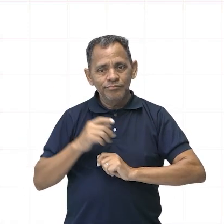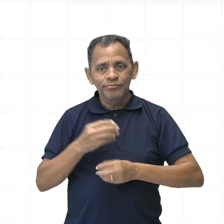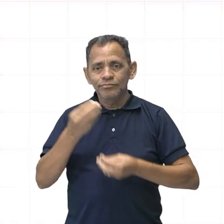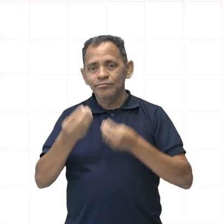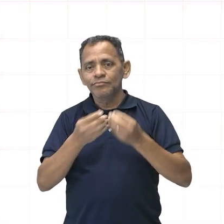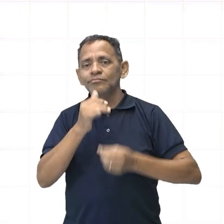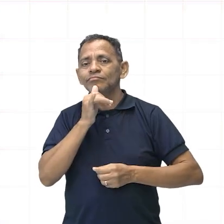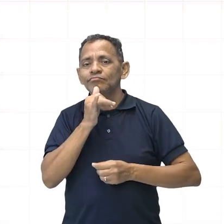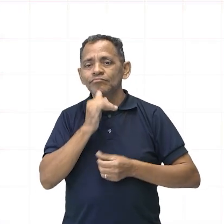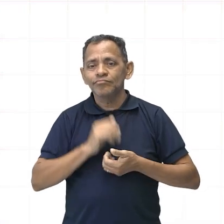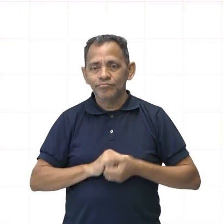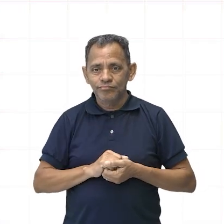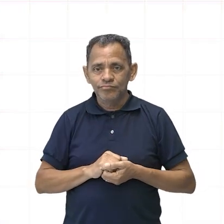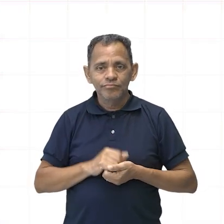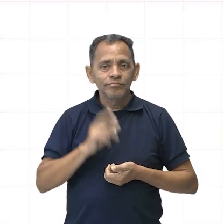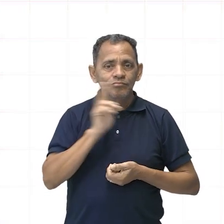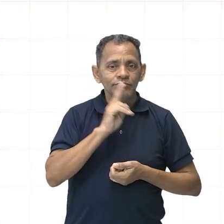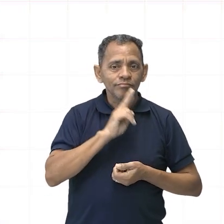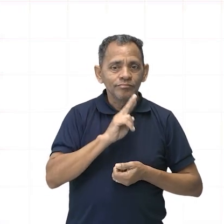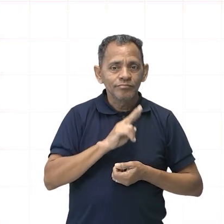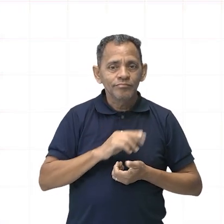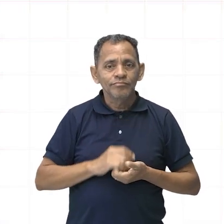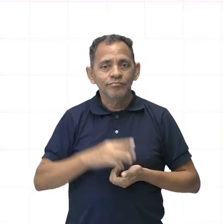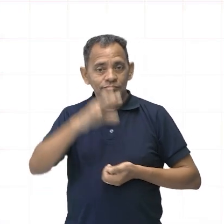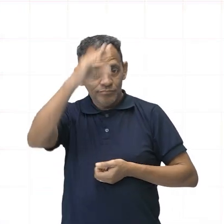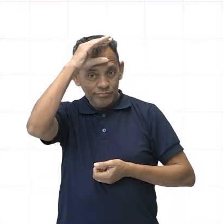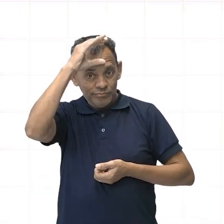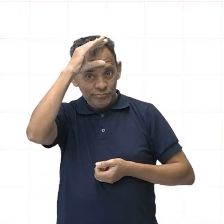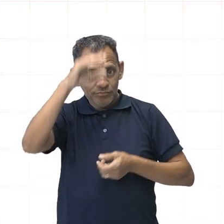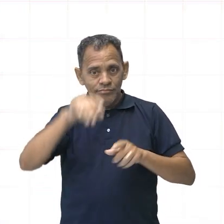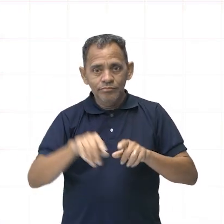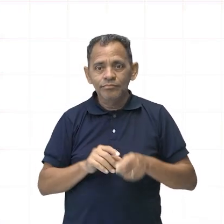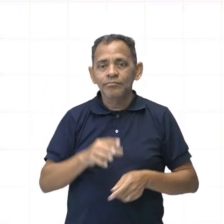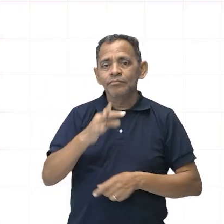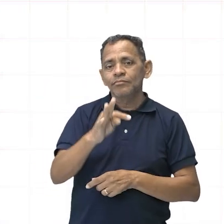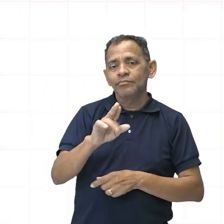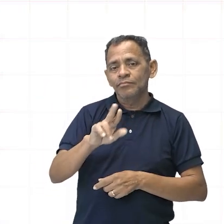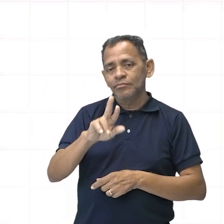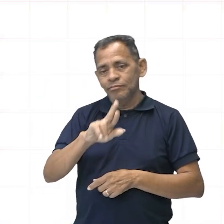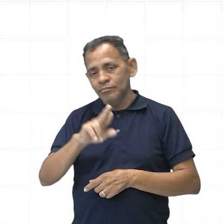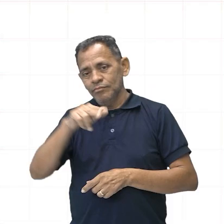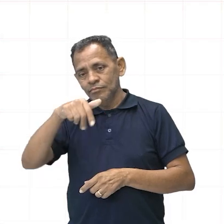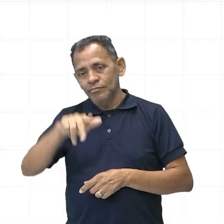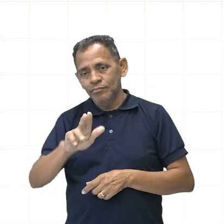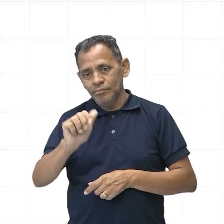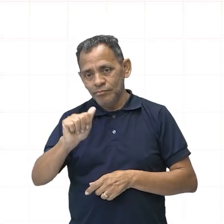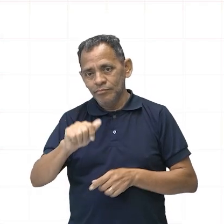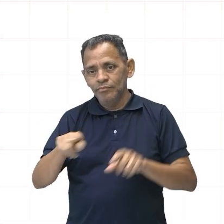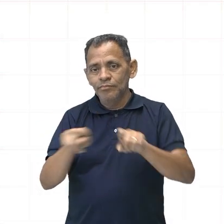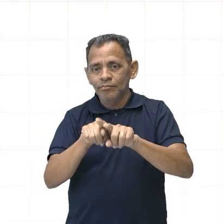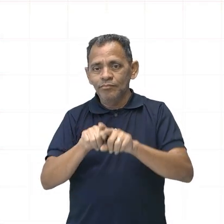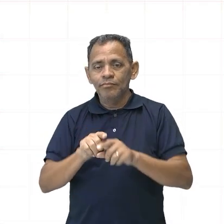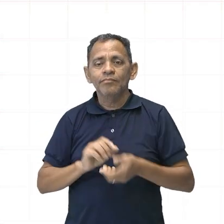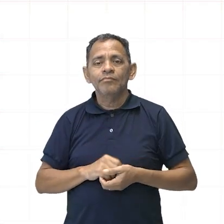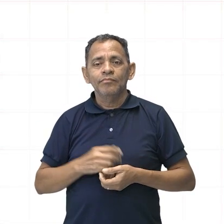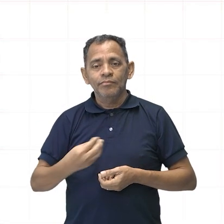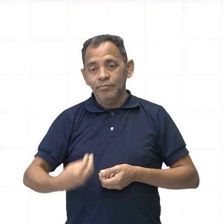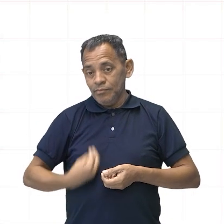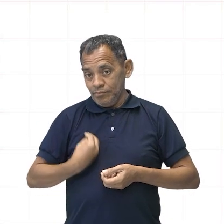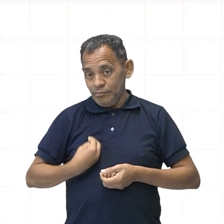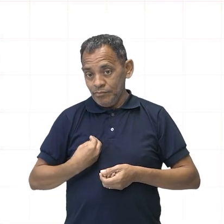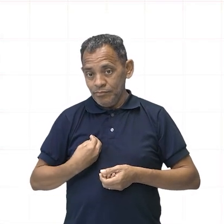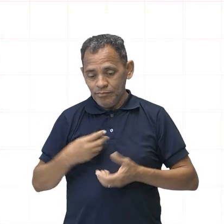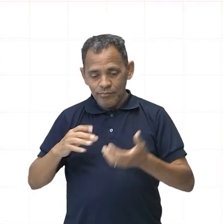os exemplos aí da Rússia e da Turquia, que vão estar tanto na Europa quanto na Ásia,